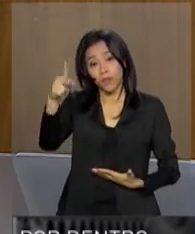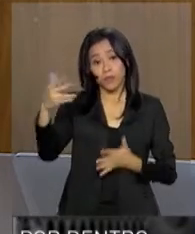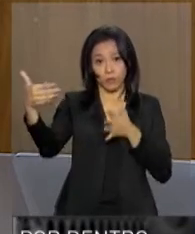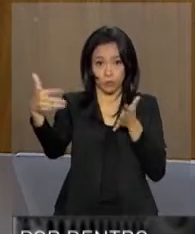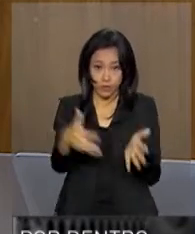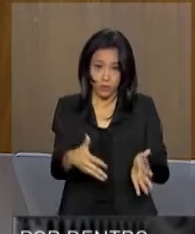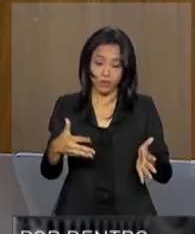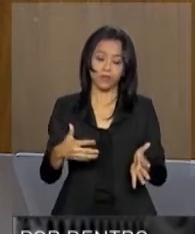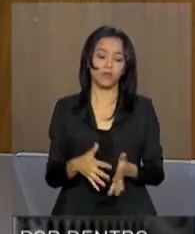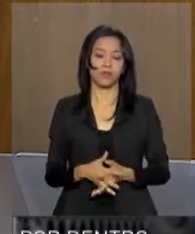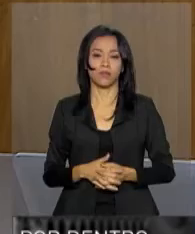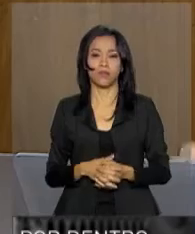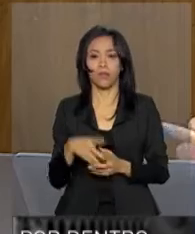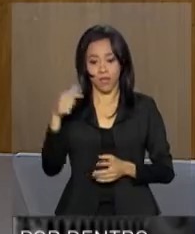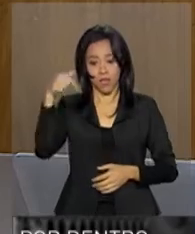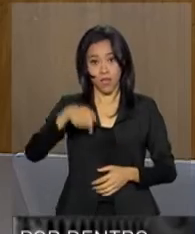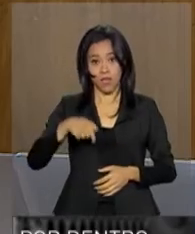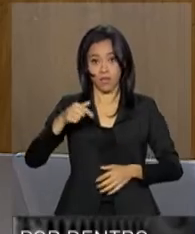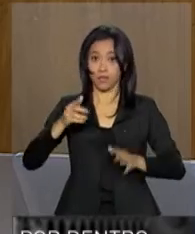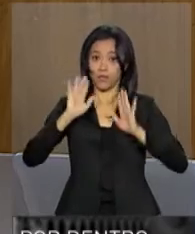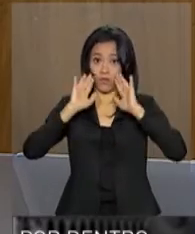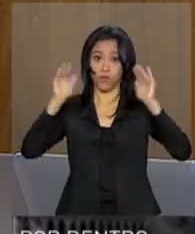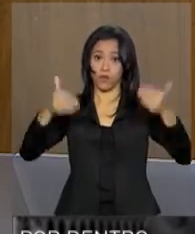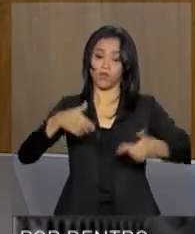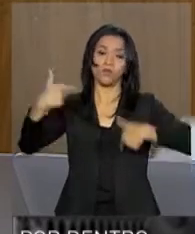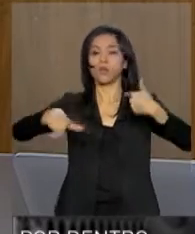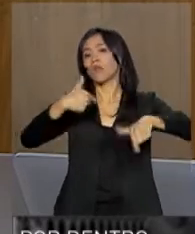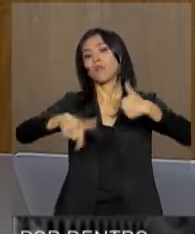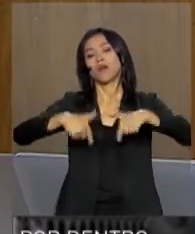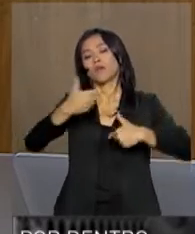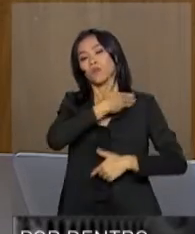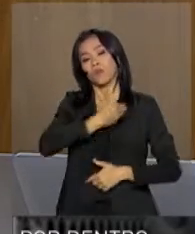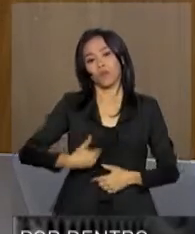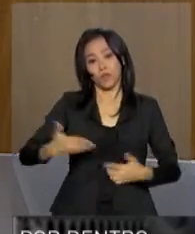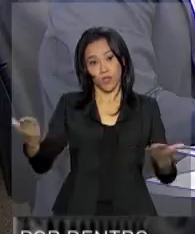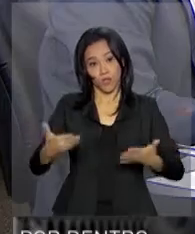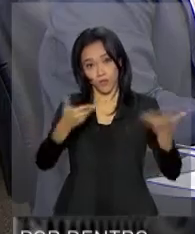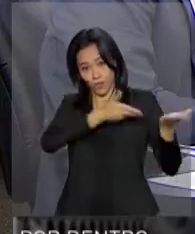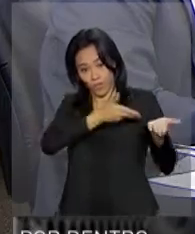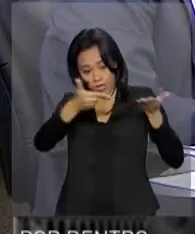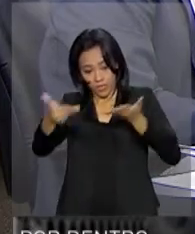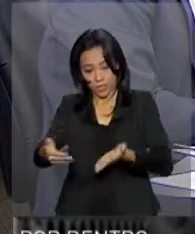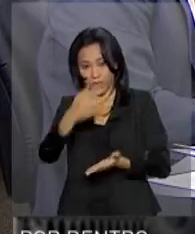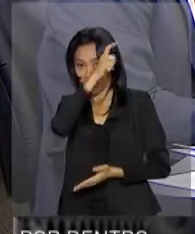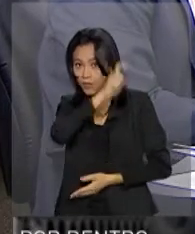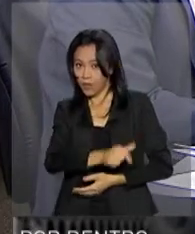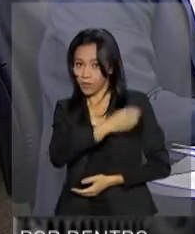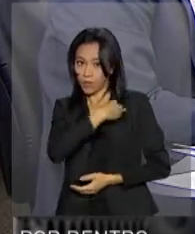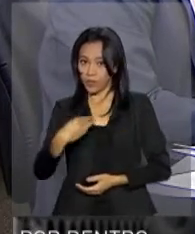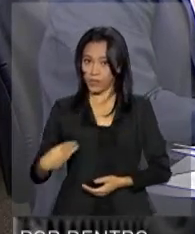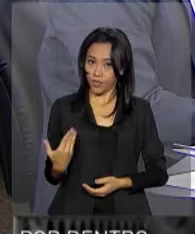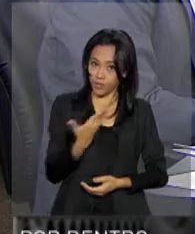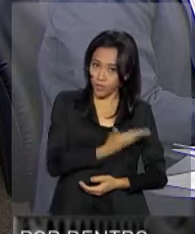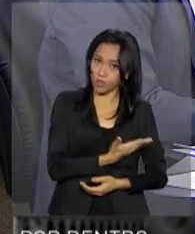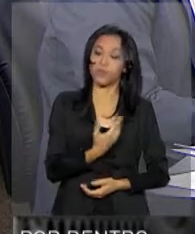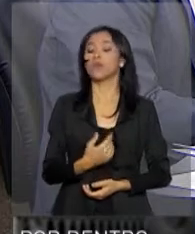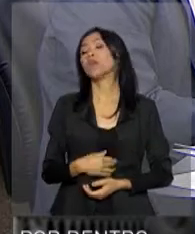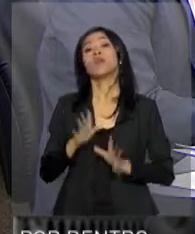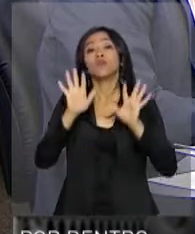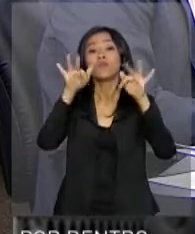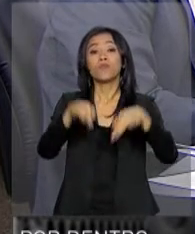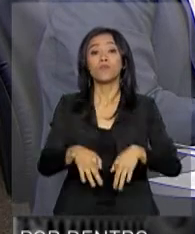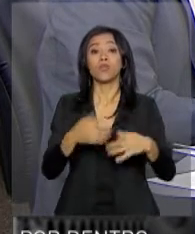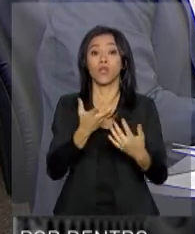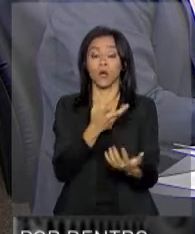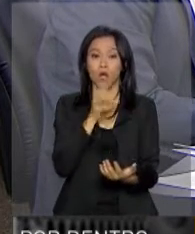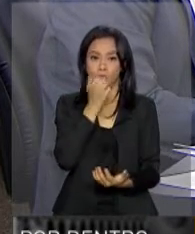participação este é o programa por dentro do governo que hoje recebe o ministro do planejamento esteves colnago lembrando que ao final o